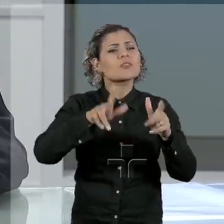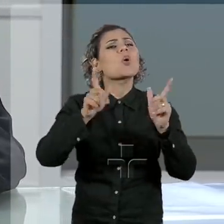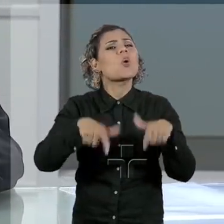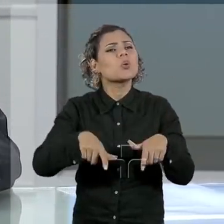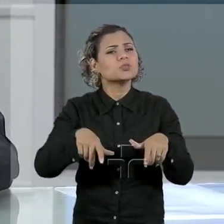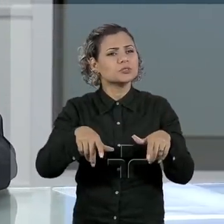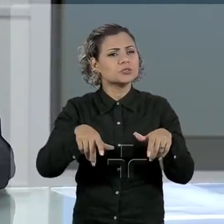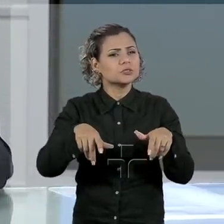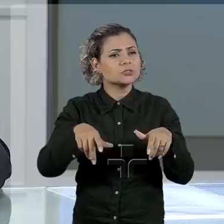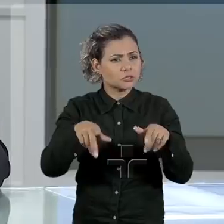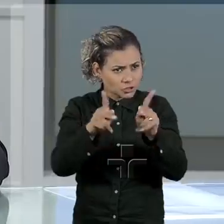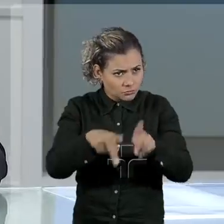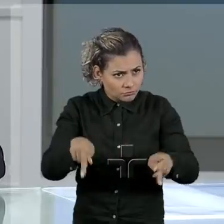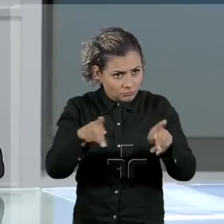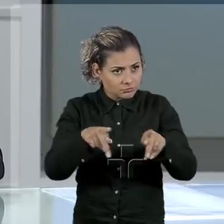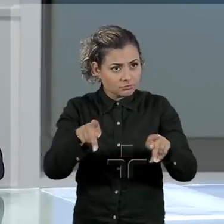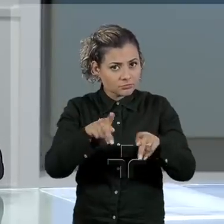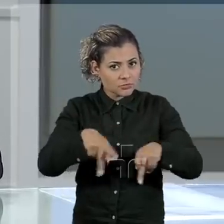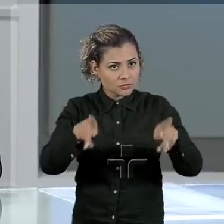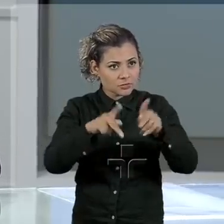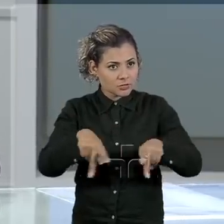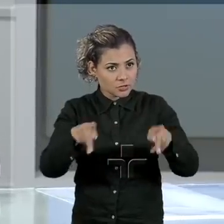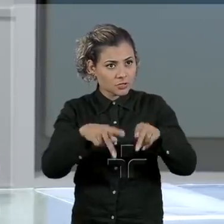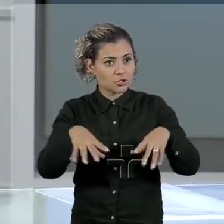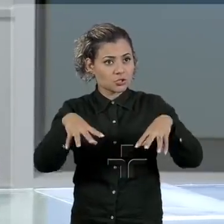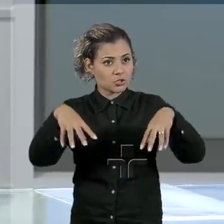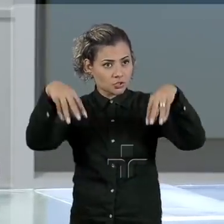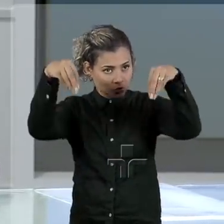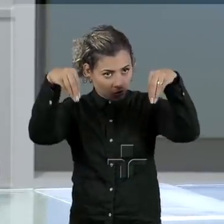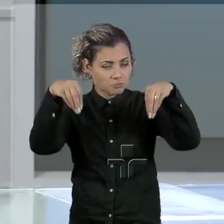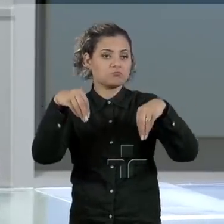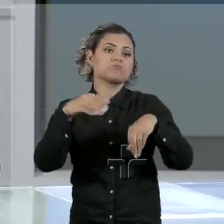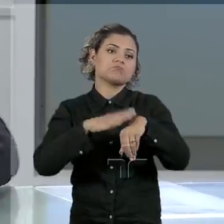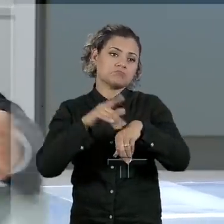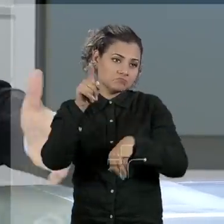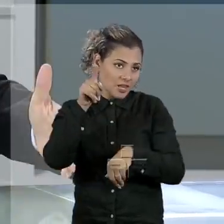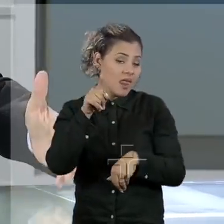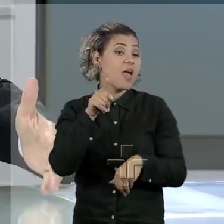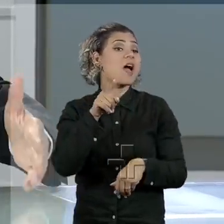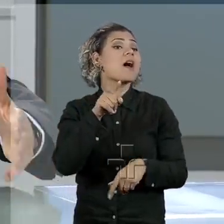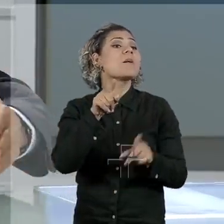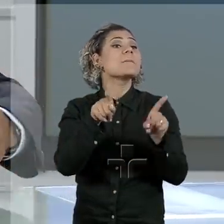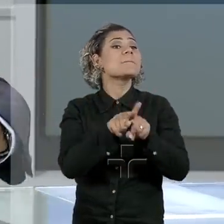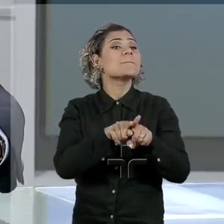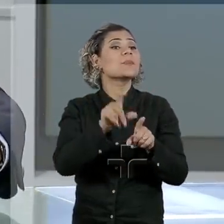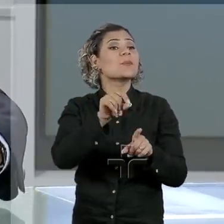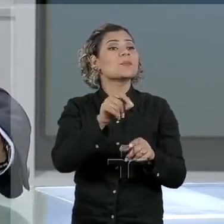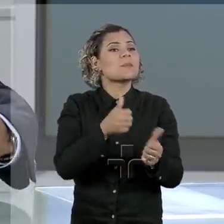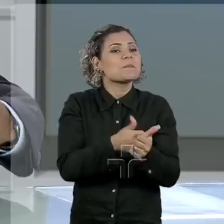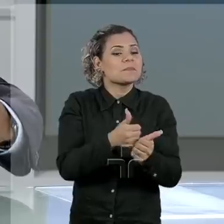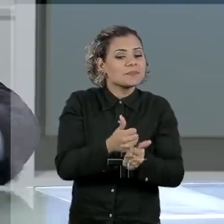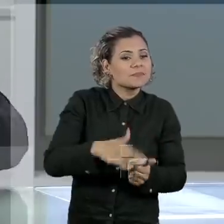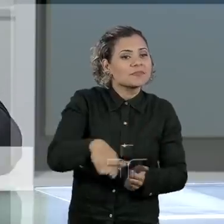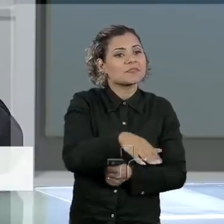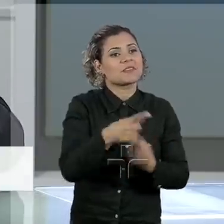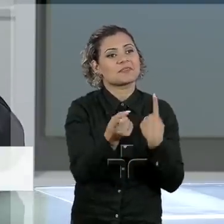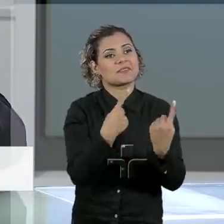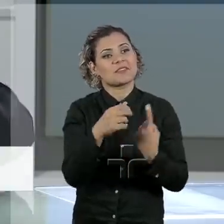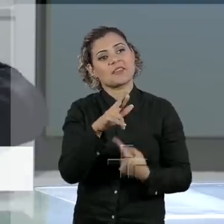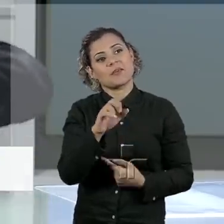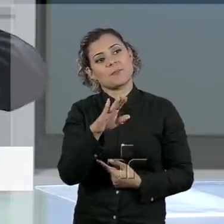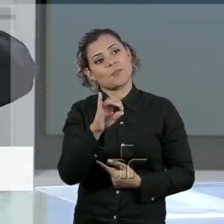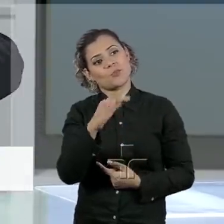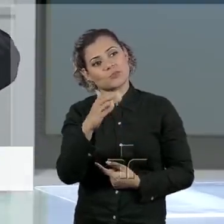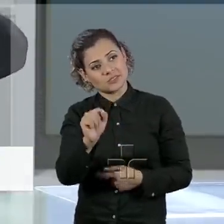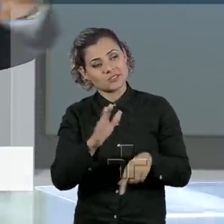nossa exposição? Podemos lembrar onde é? Sim. No Shopping Eldorado, que fica lá no fim da Rebouças, né? Próximo da